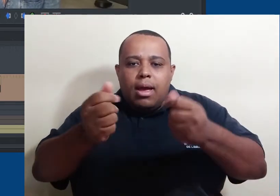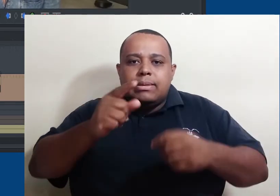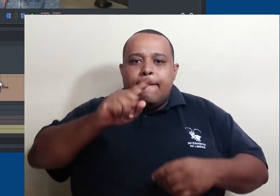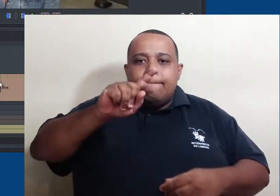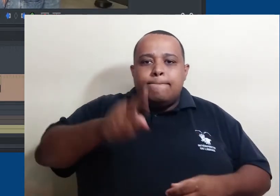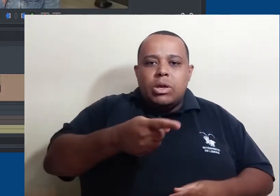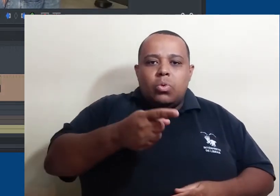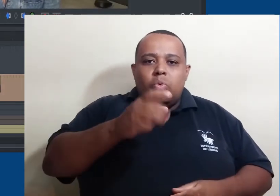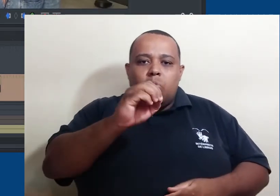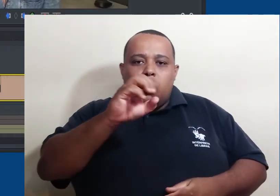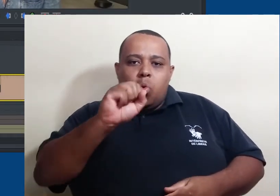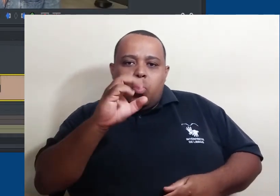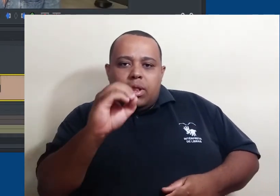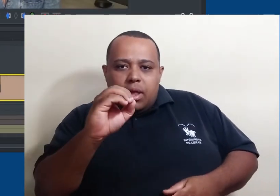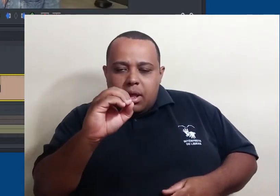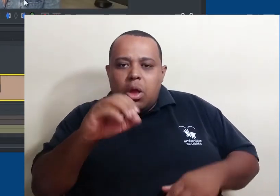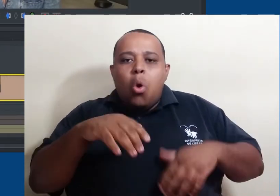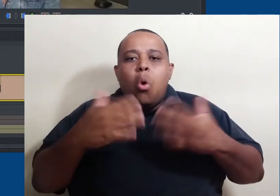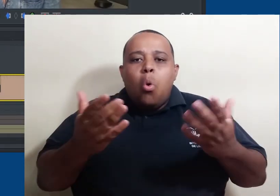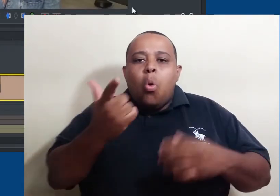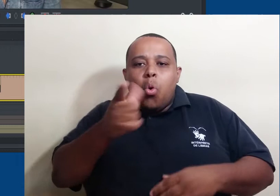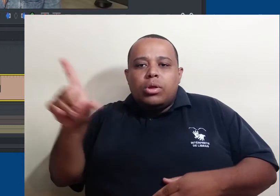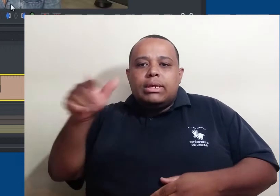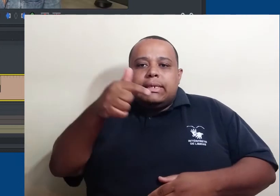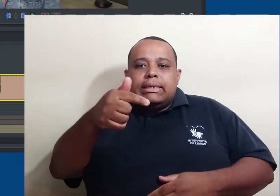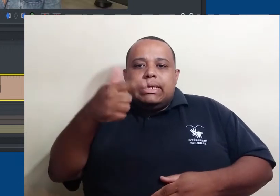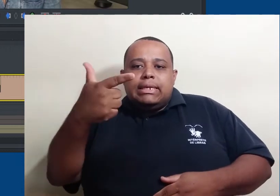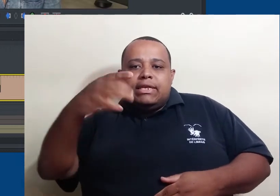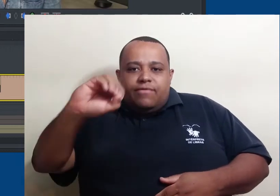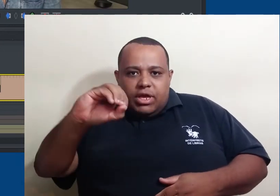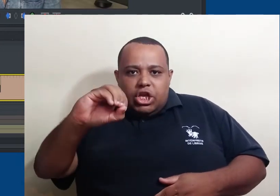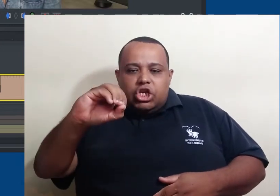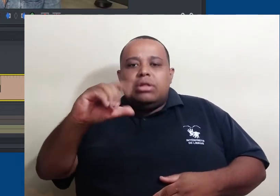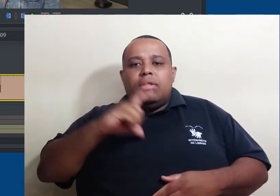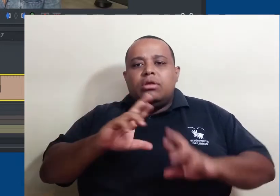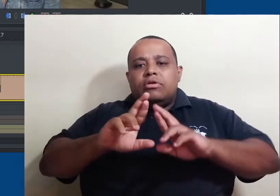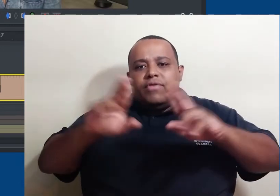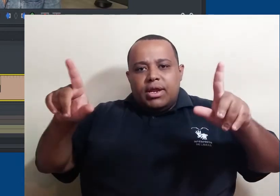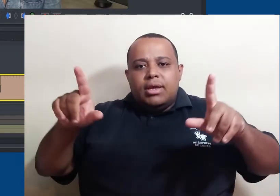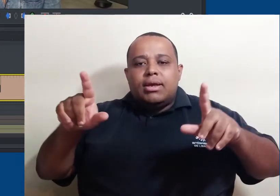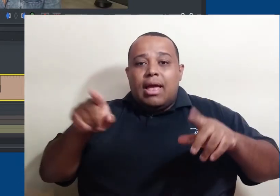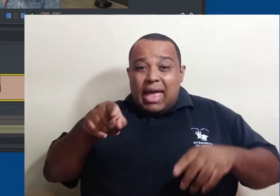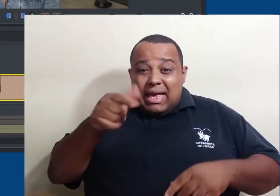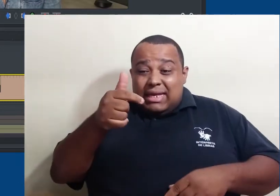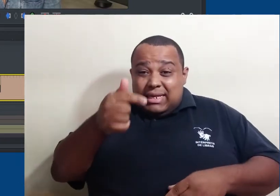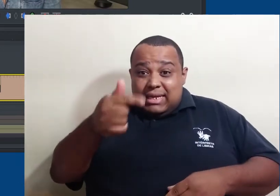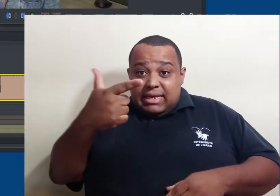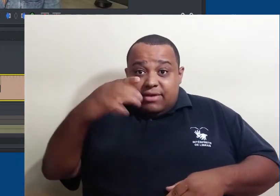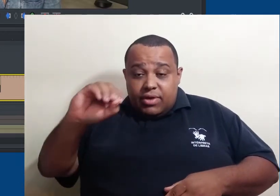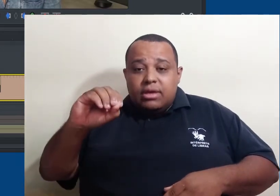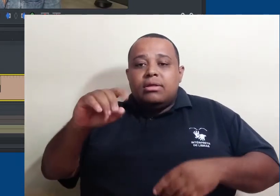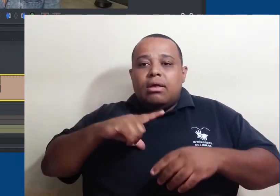para ela vai estar menor aqui. Ela vai estar com as bordas pretas porque ela não vai ter ocupado a tela toda. Então o que você faz?